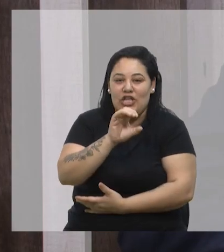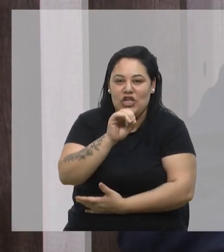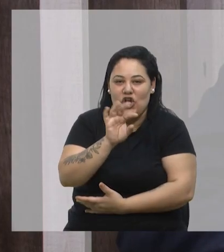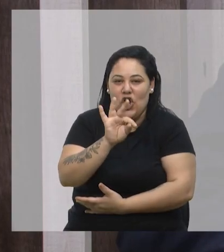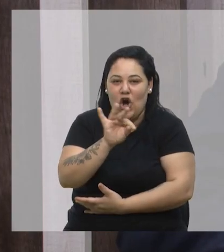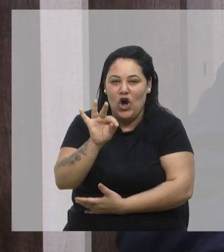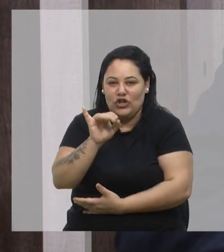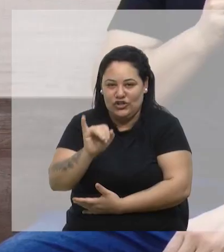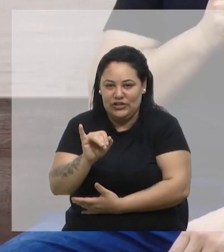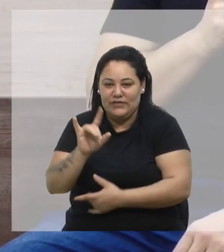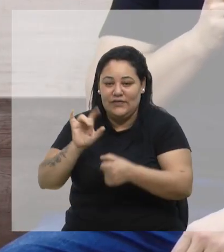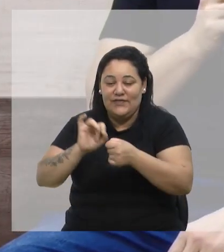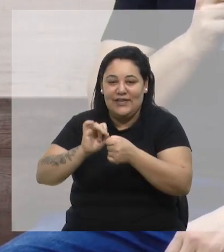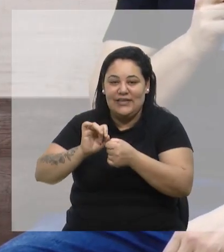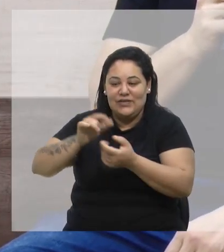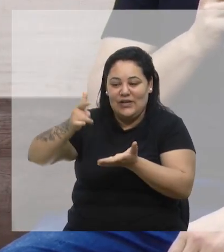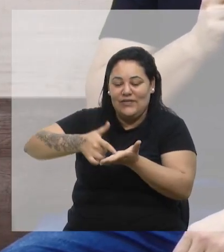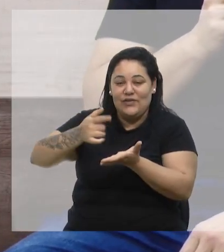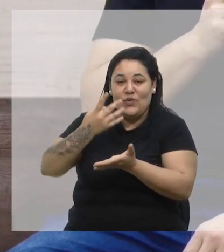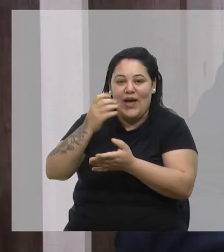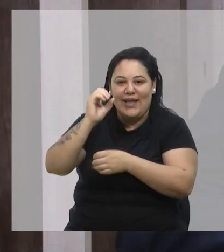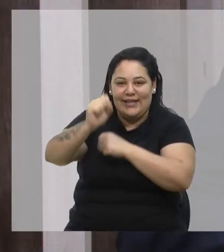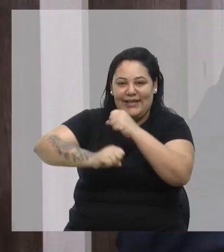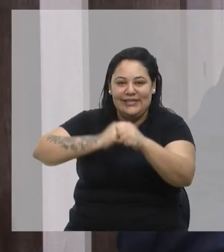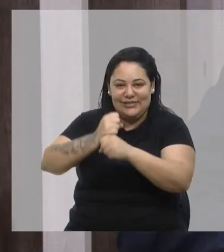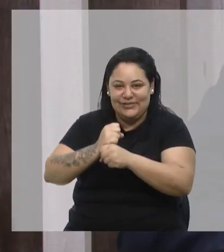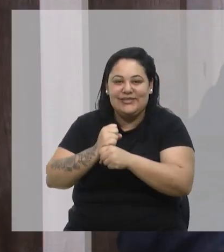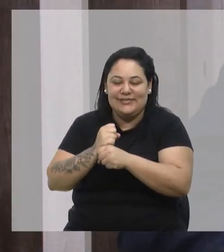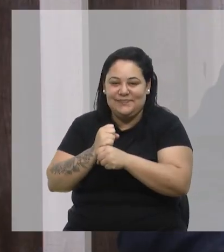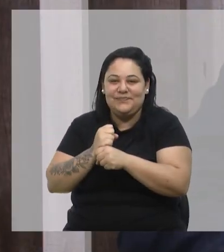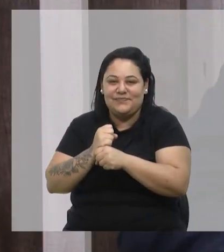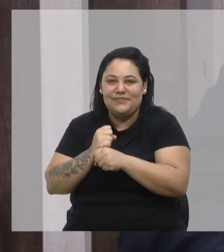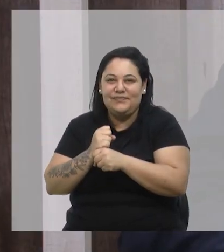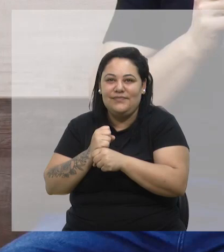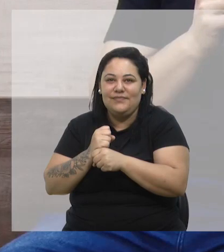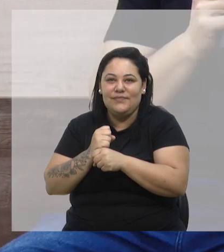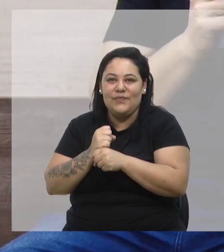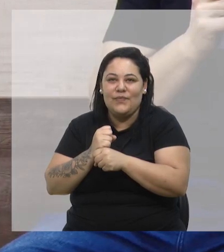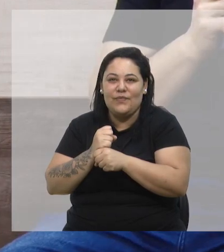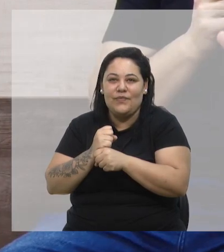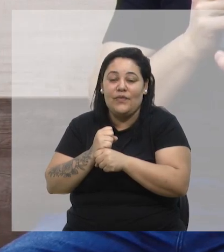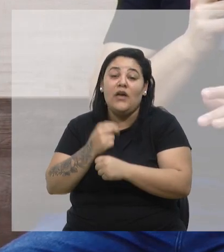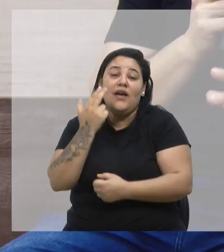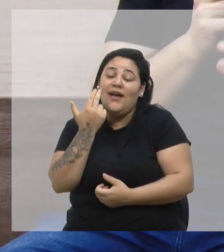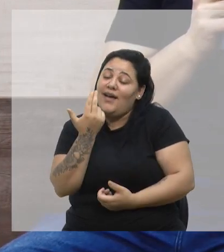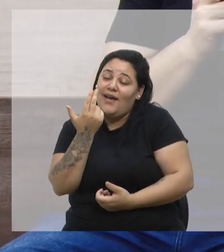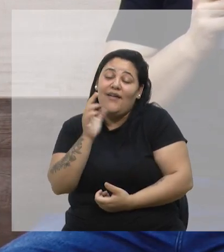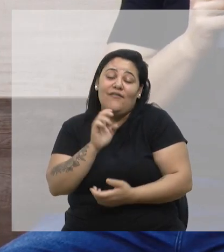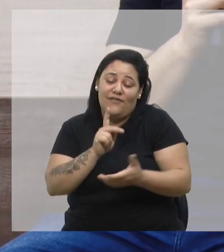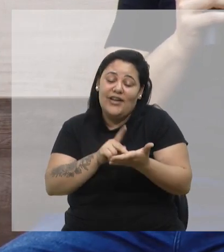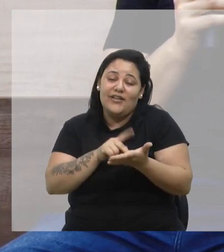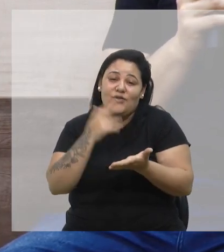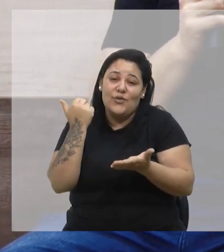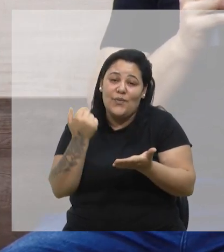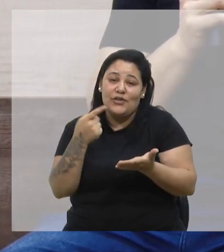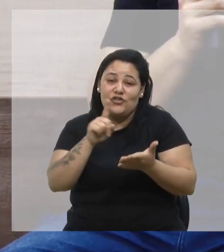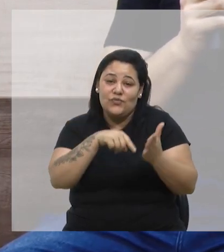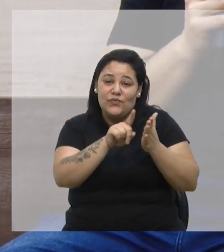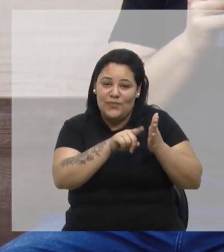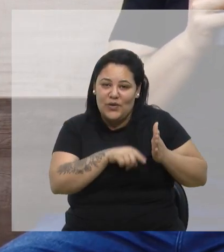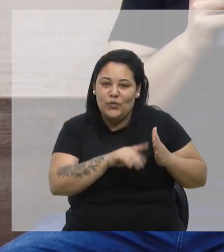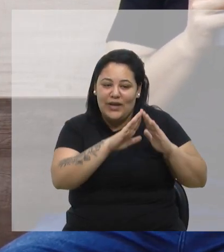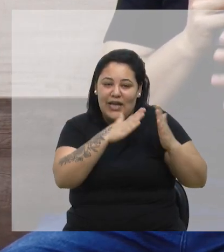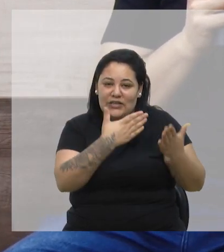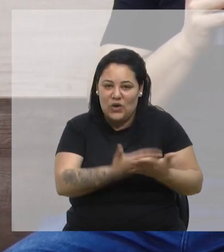aí lançou os 40 anos do Radit, que foi pauta aqui do Café com Letras. Normalmente, quando a gente vai em escolas, a gente sempre pergunta que